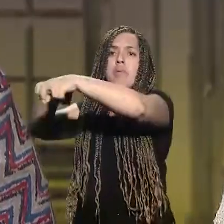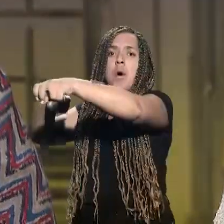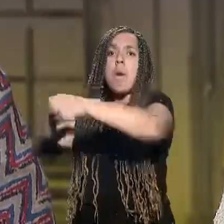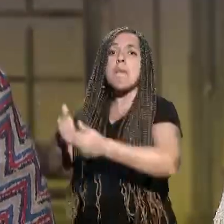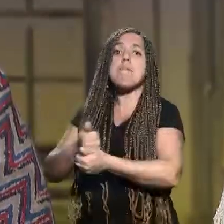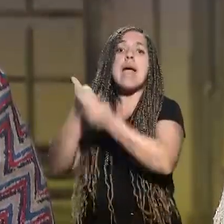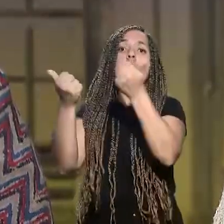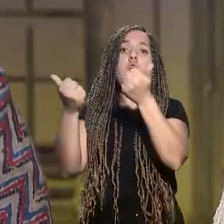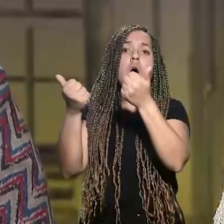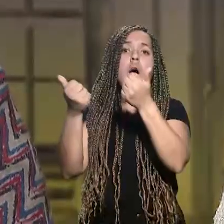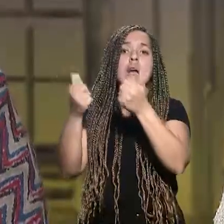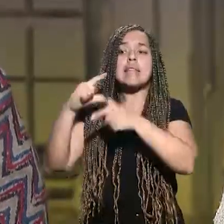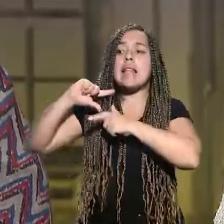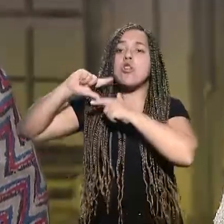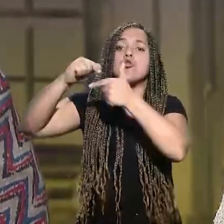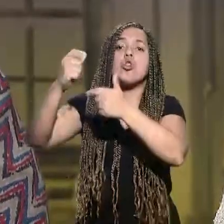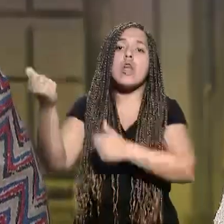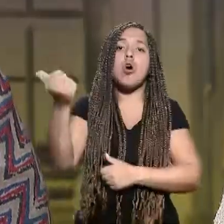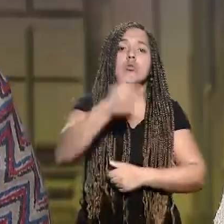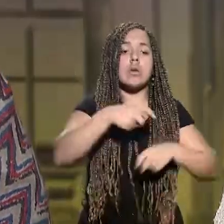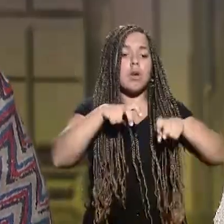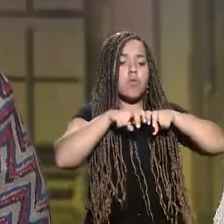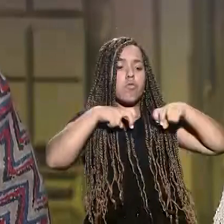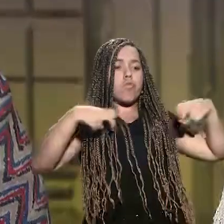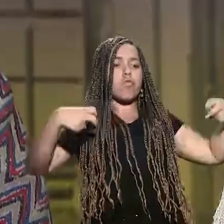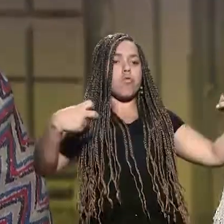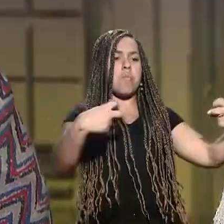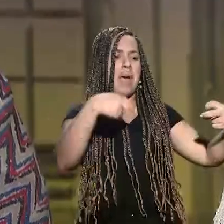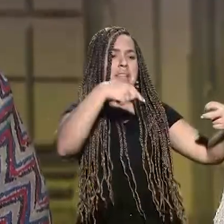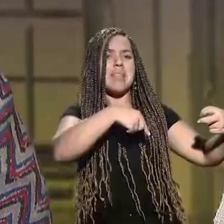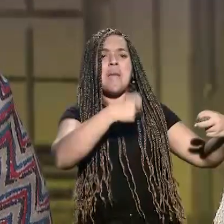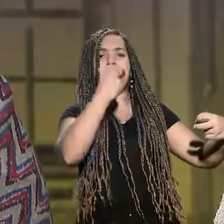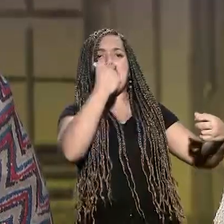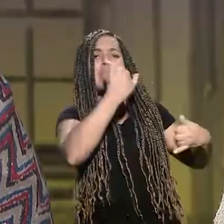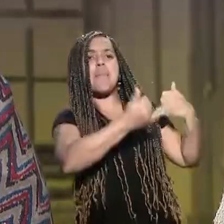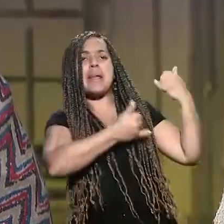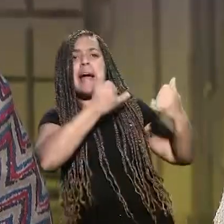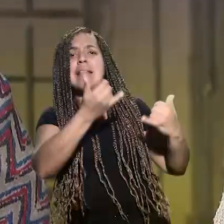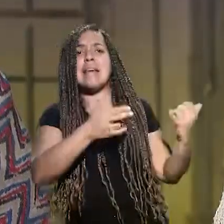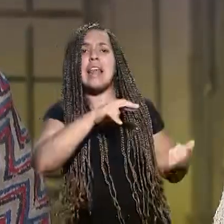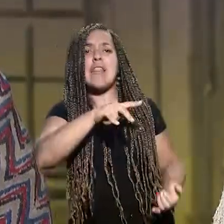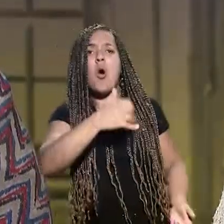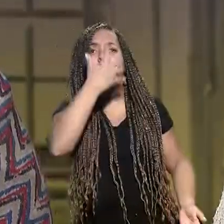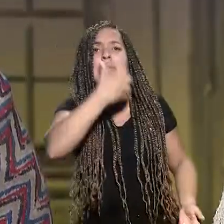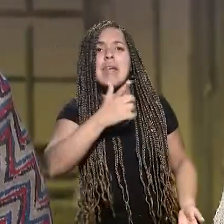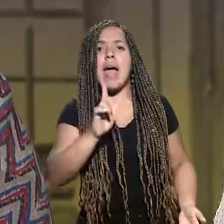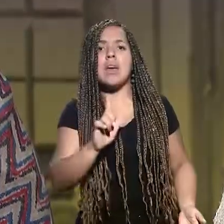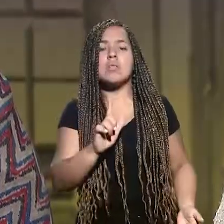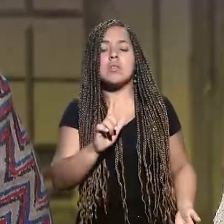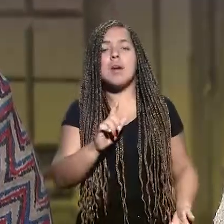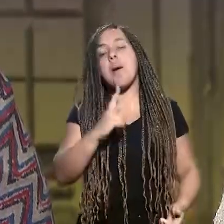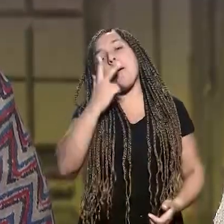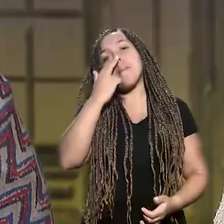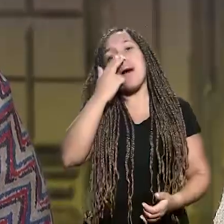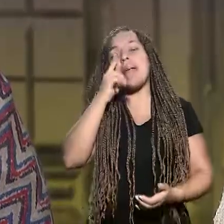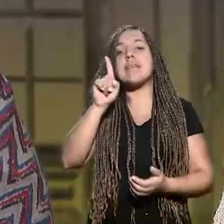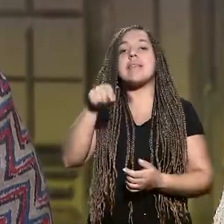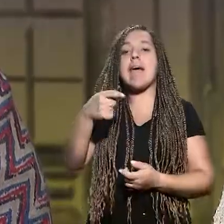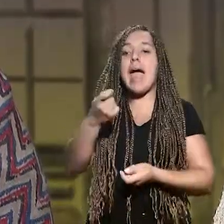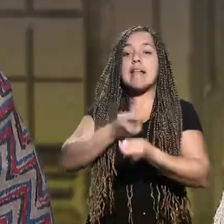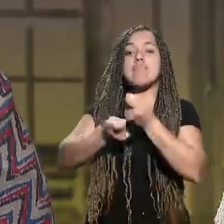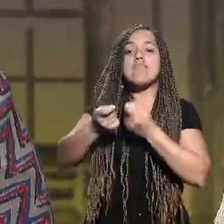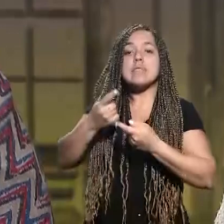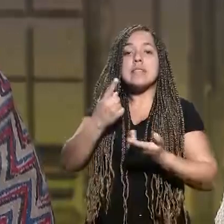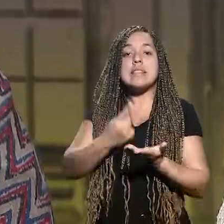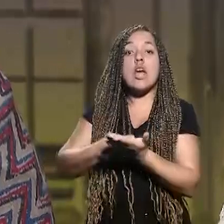não é conteúdo. Então, assim, eu vou dizer para você hoje que a minha atuação, ela é de negociação e